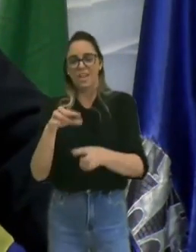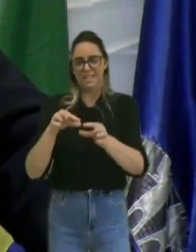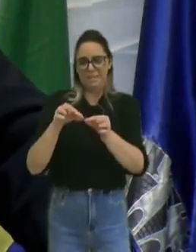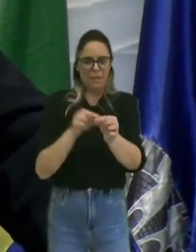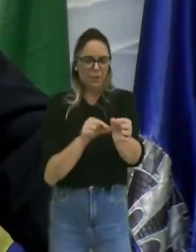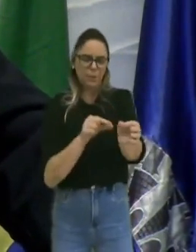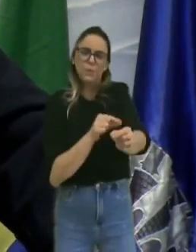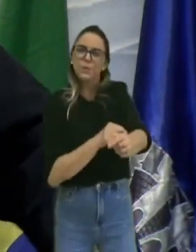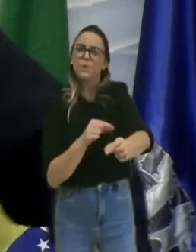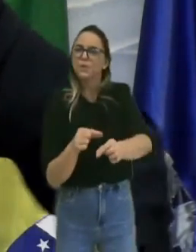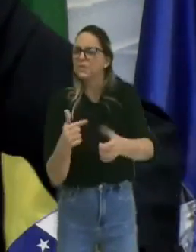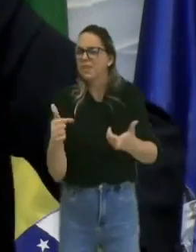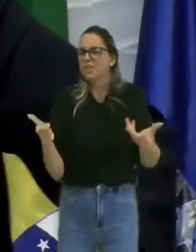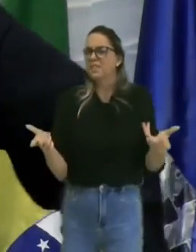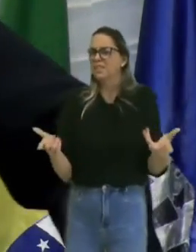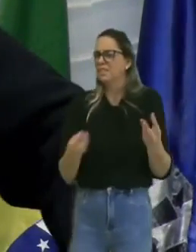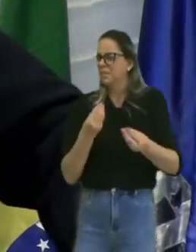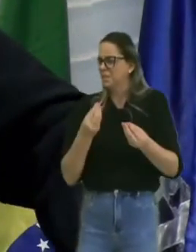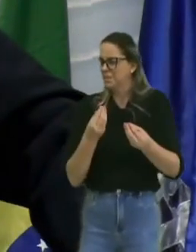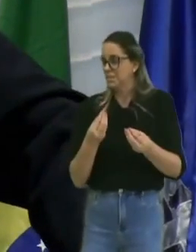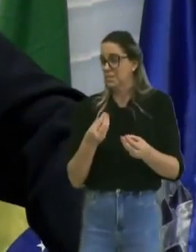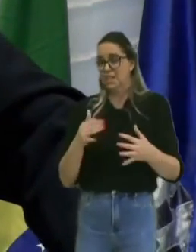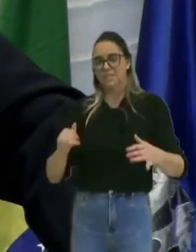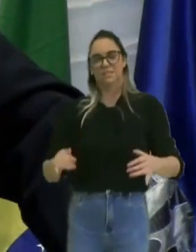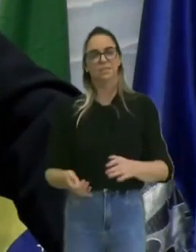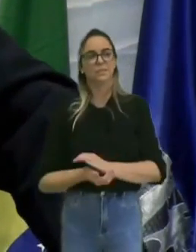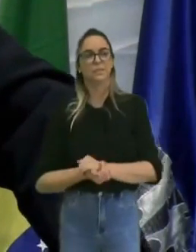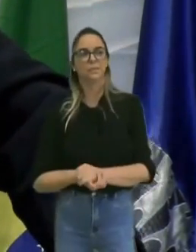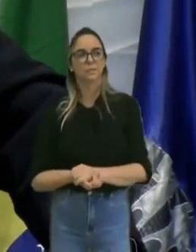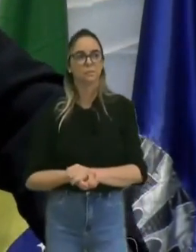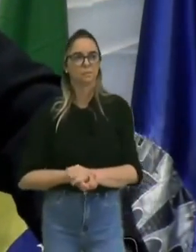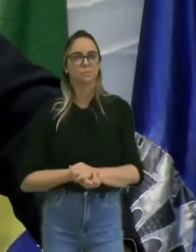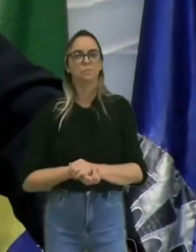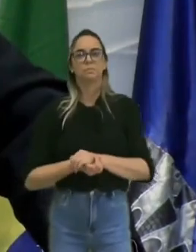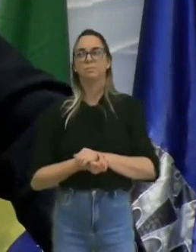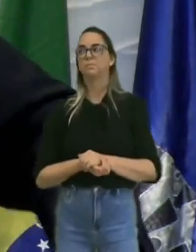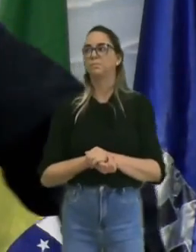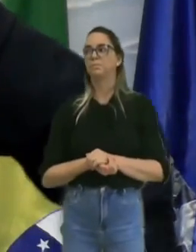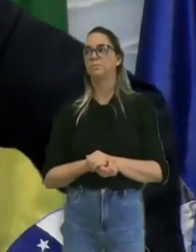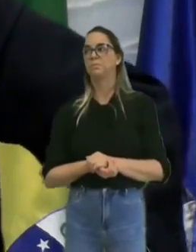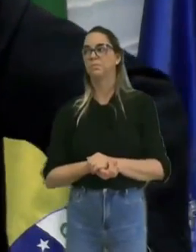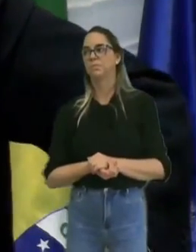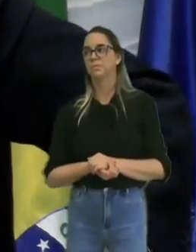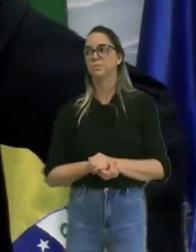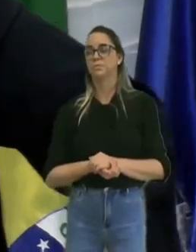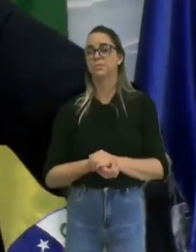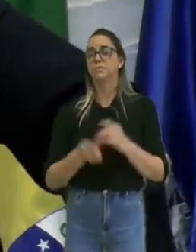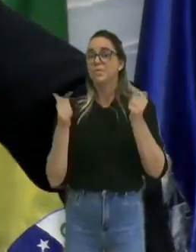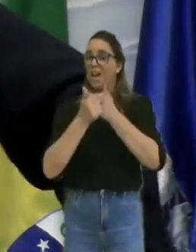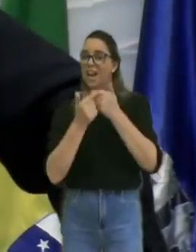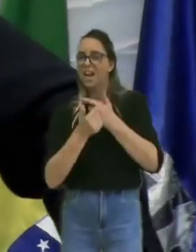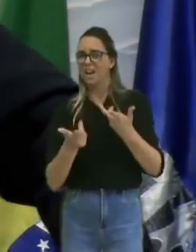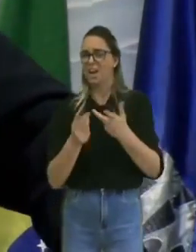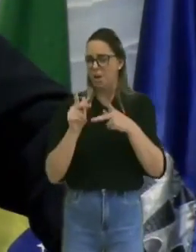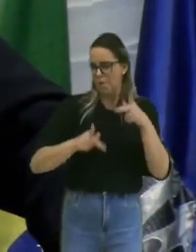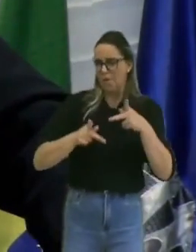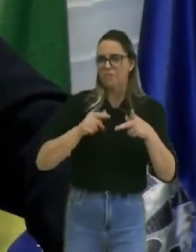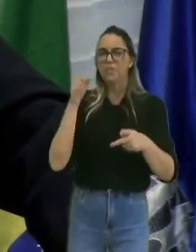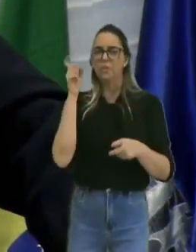Entendesse? E vocês vão pagar, viu? Tá vendo que vocês vão tomar conta da cidade novamente, é? Querendo fazer graça, mentindo pro povo, voto de